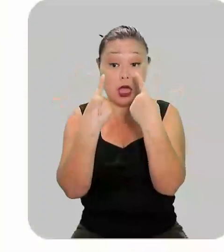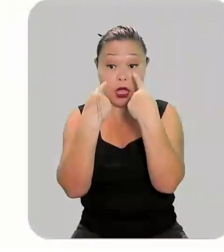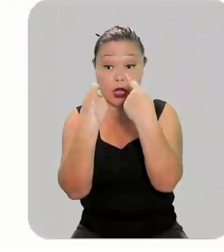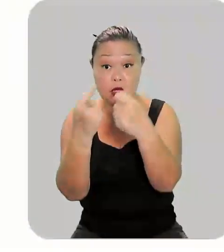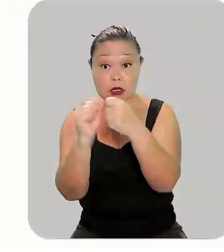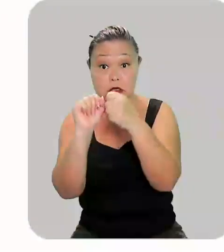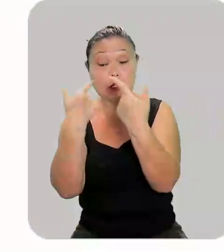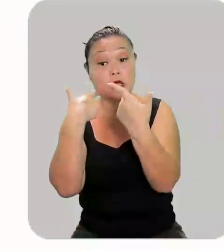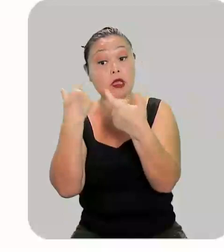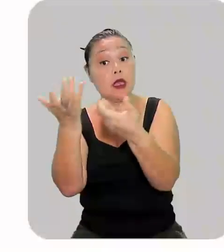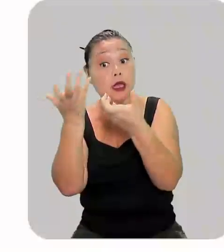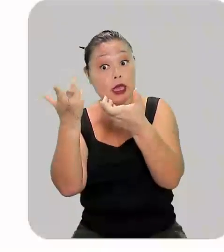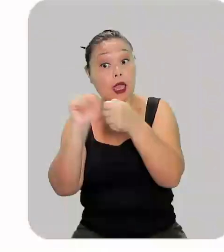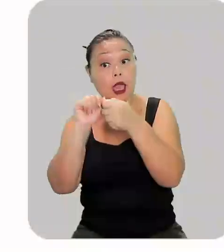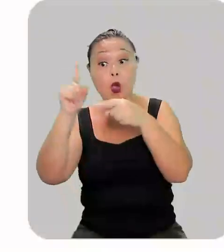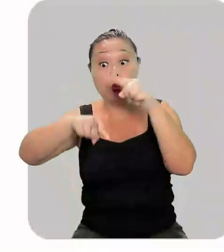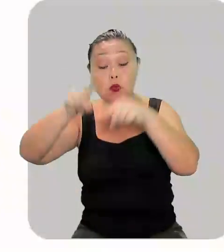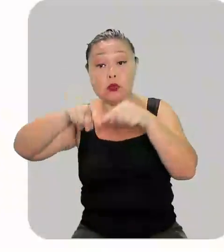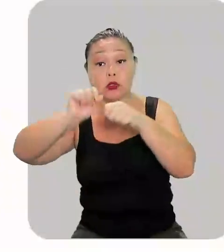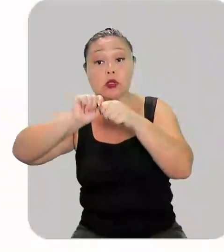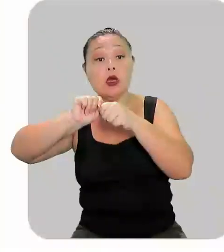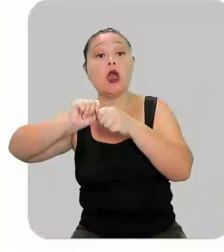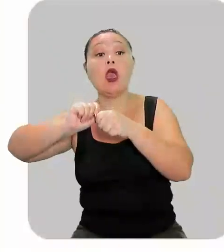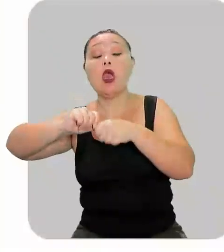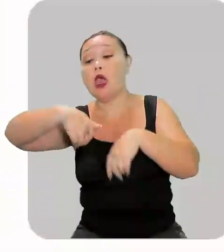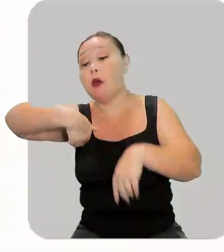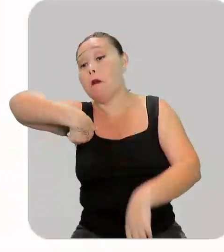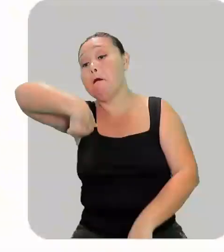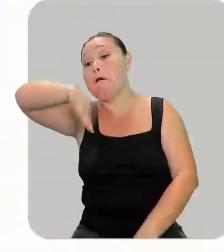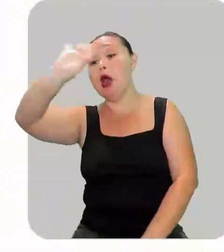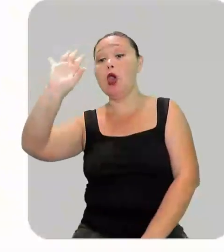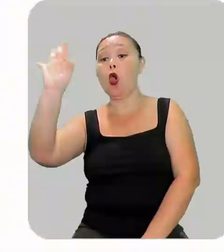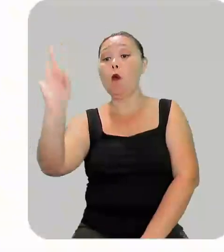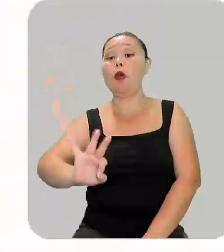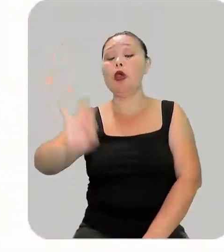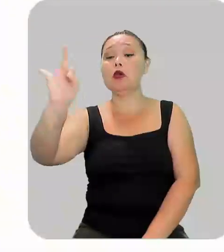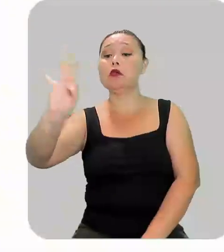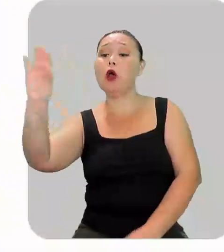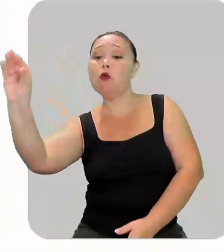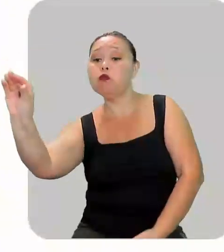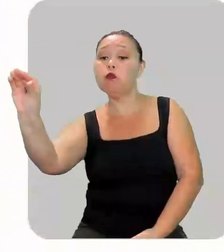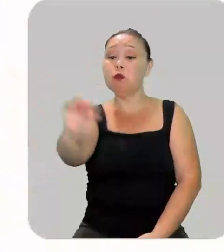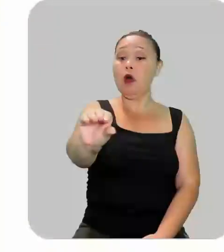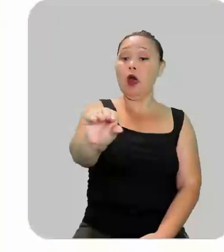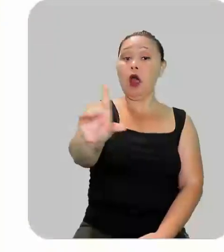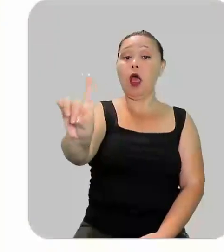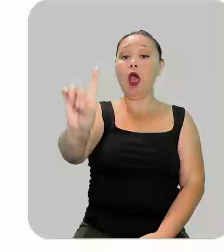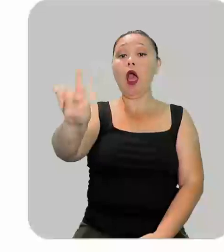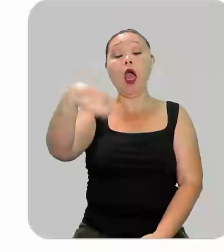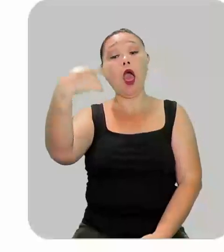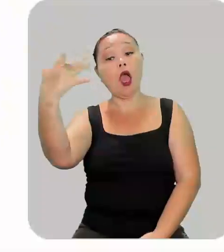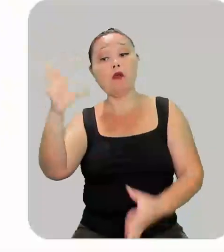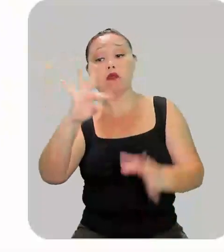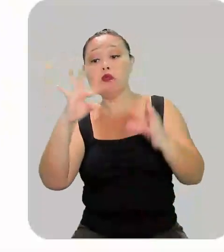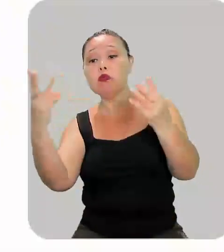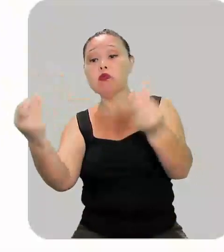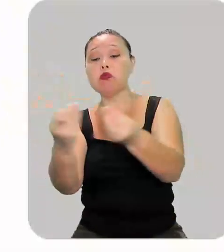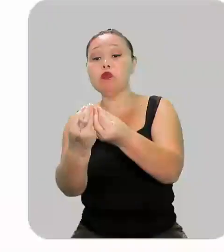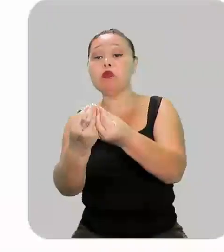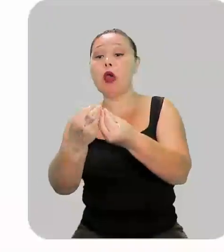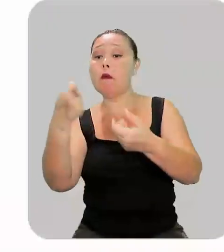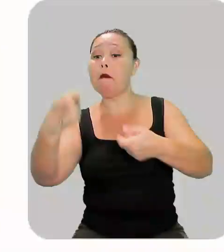pretende ofertar o maior percentual possível de recompensa, desde que o gasto total com